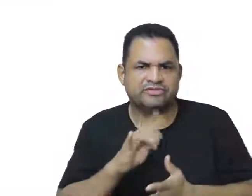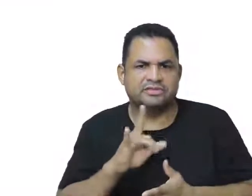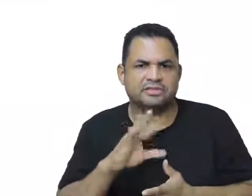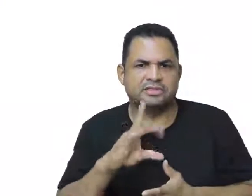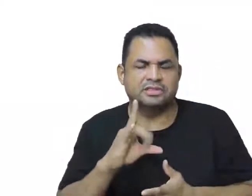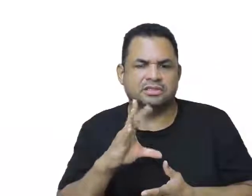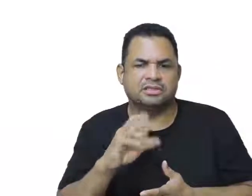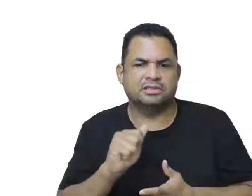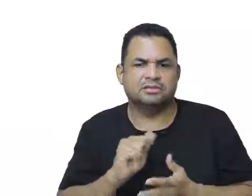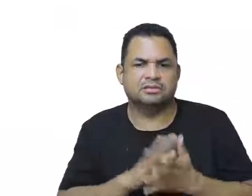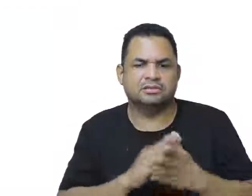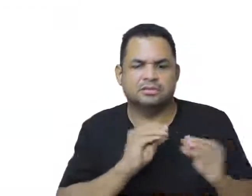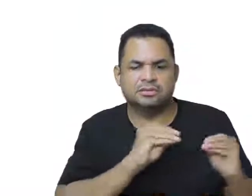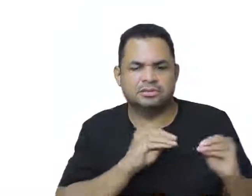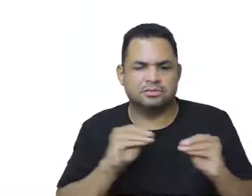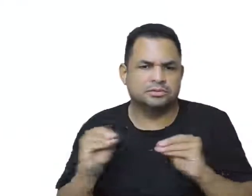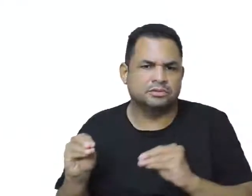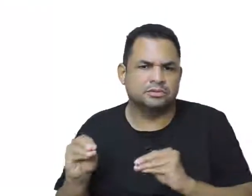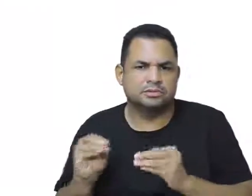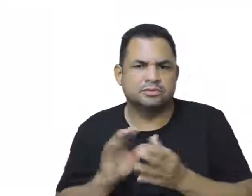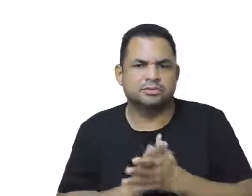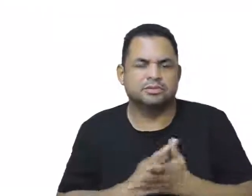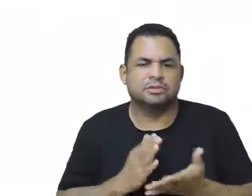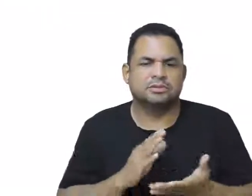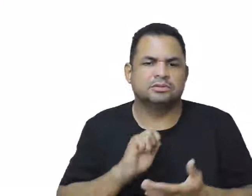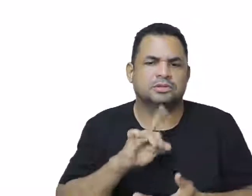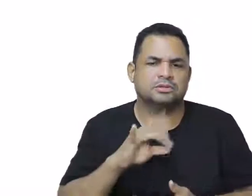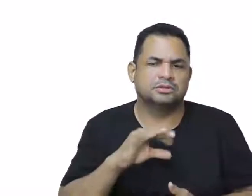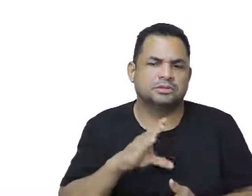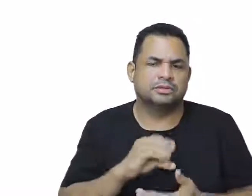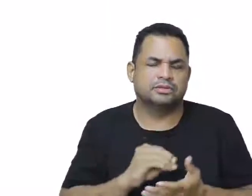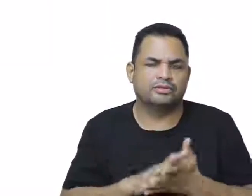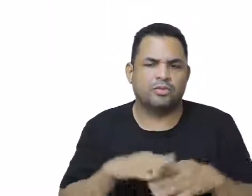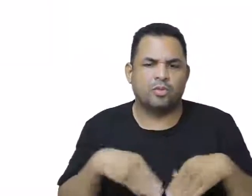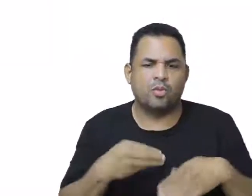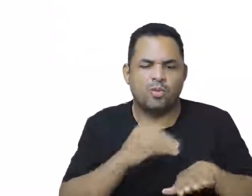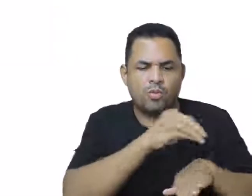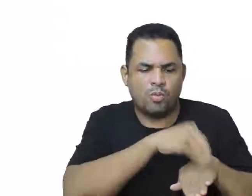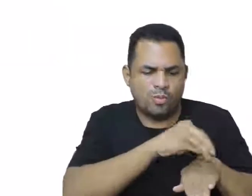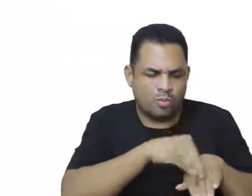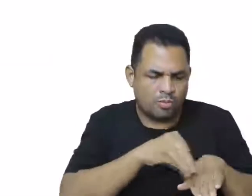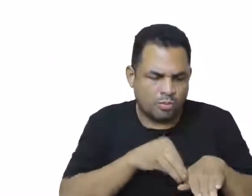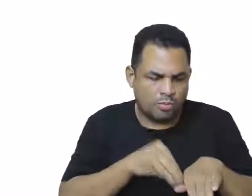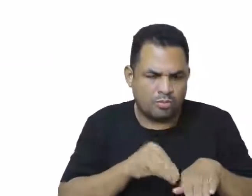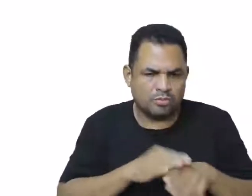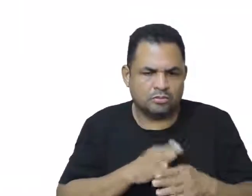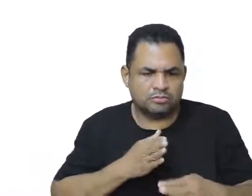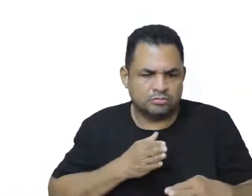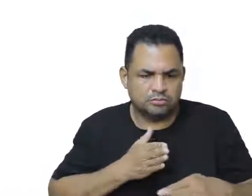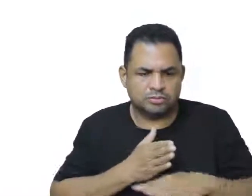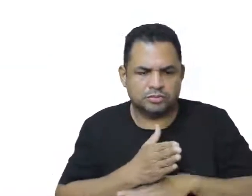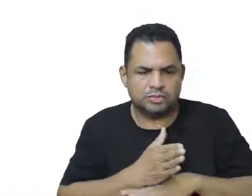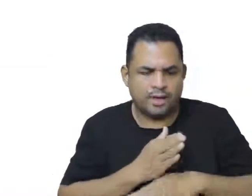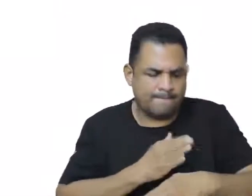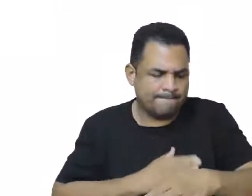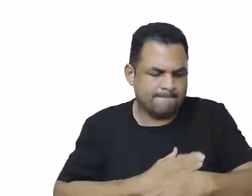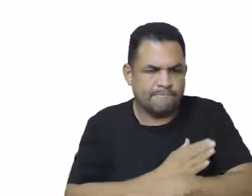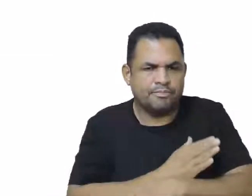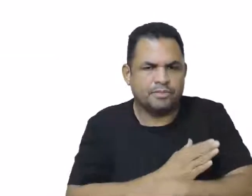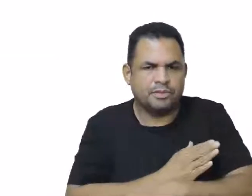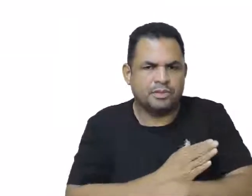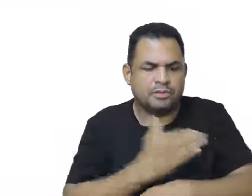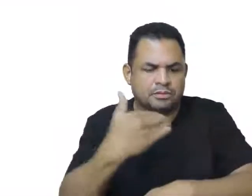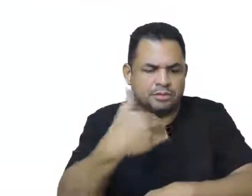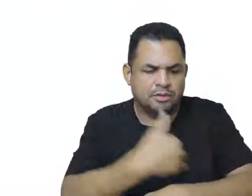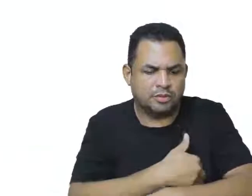falou isso? Transporte ativo, transporte passivo, de como os nutrientes ultrapassam a membrana para entrar ou para sair